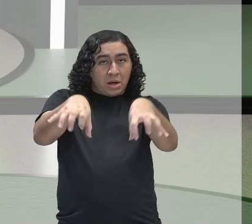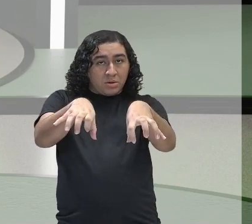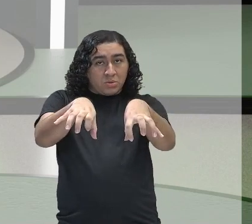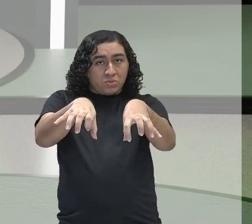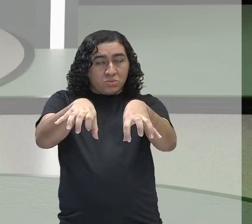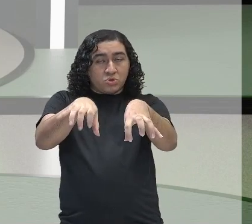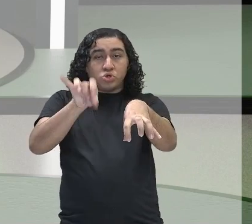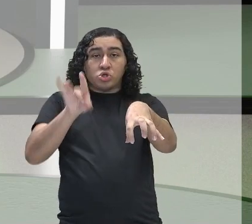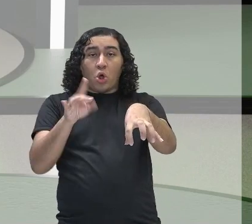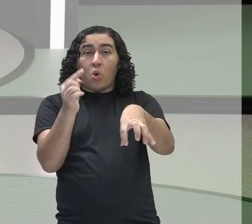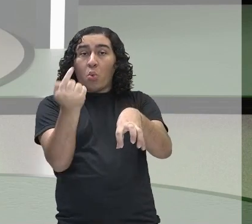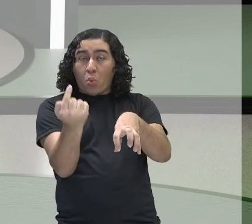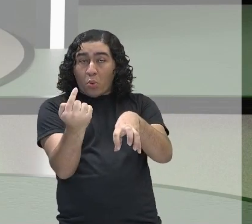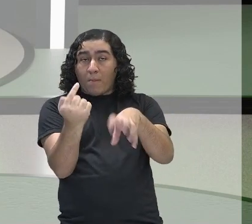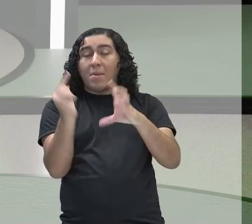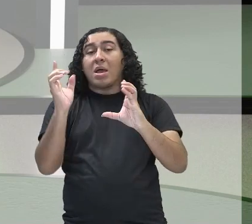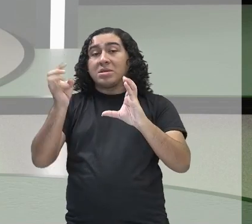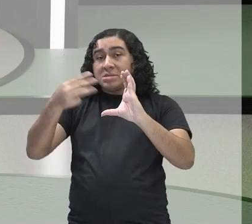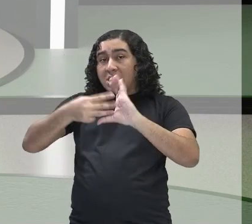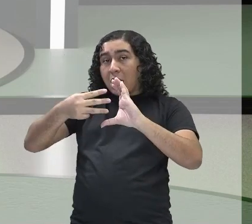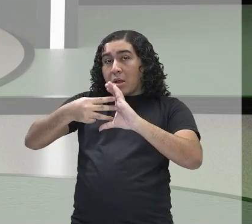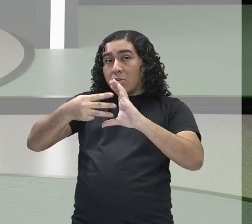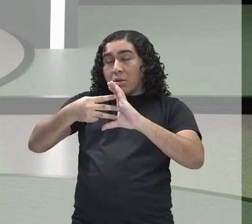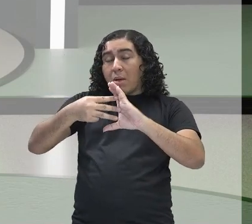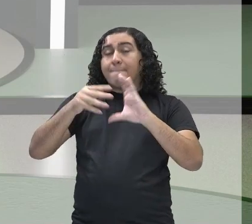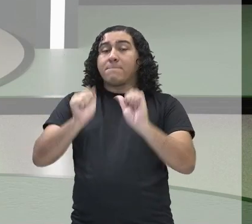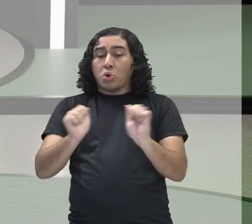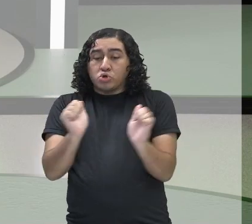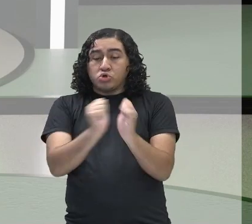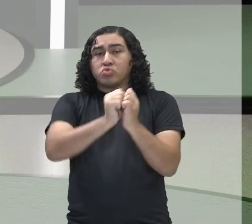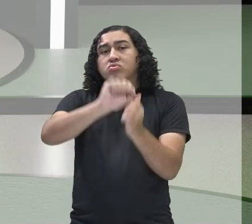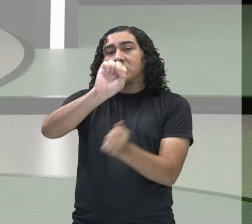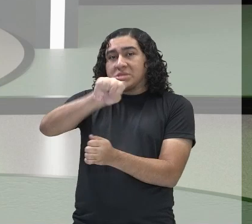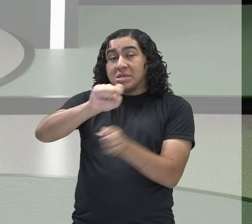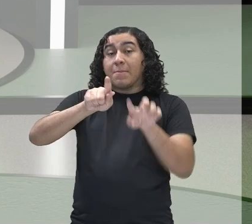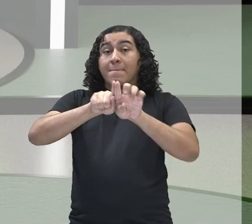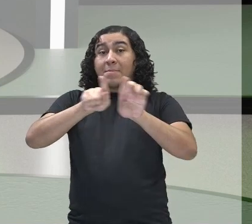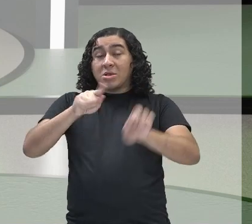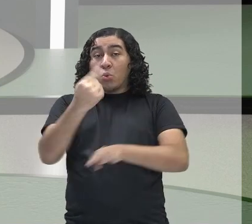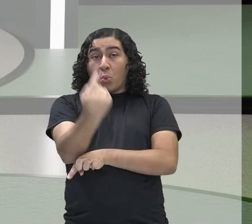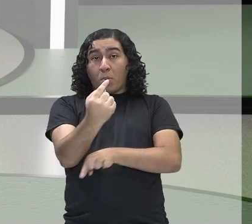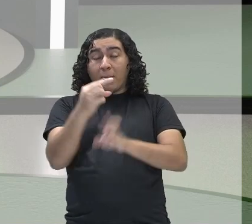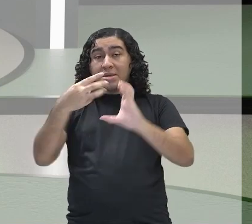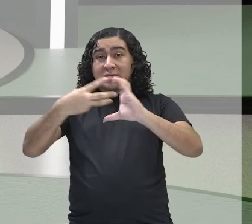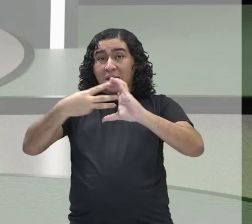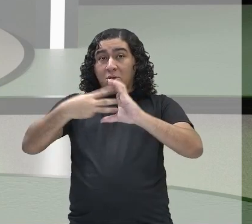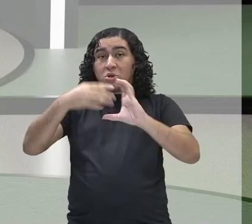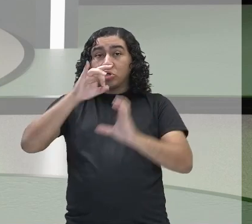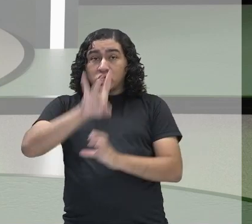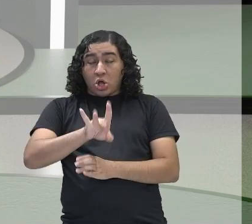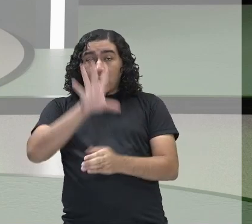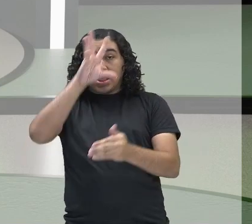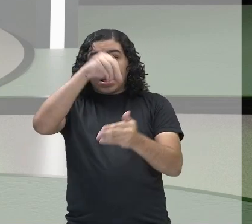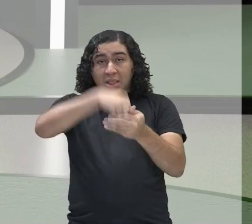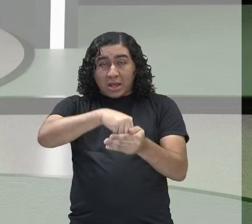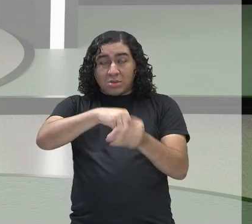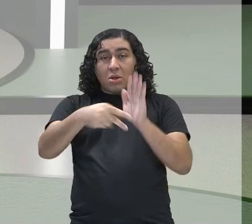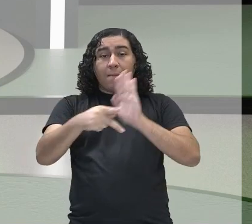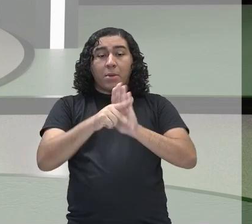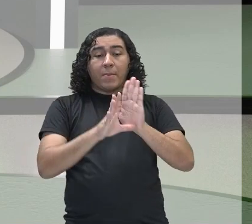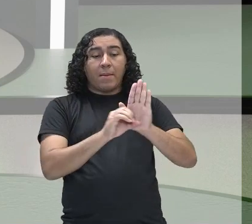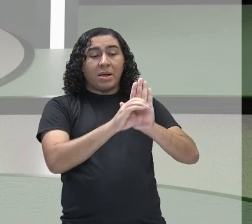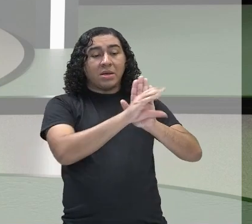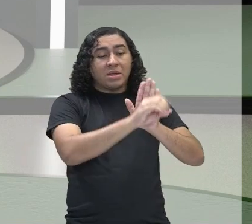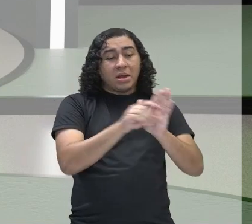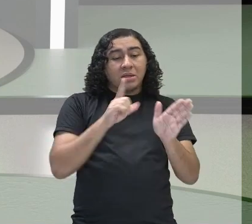célula né Elas podem estar juntinhas ali mas elas são unicelulares ali tem cada célula bacteriana que vai se agrupando